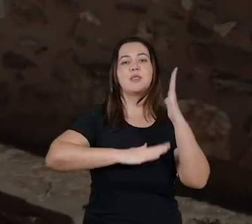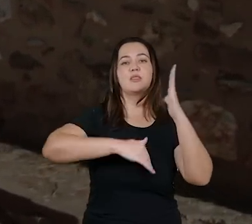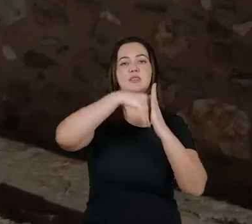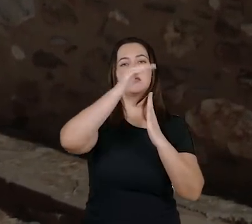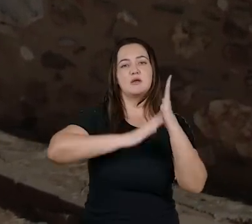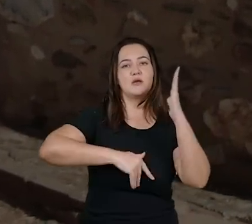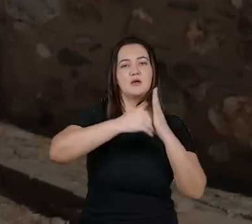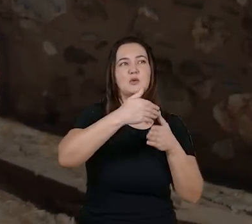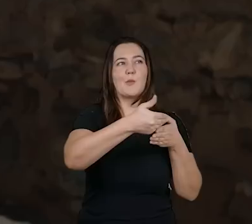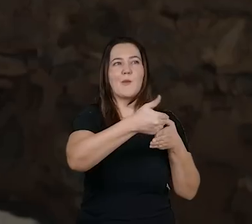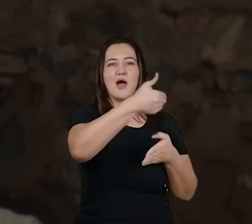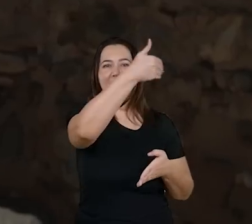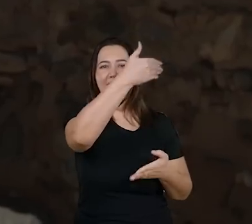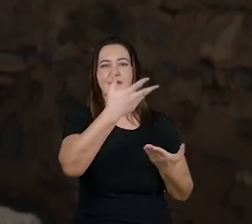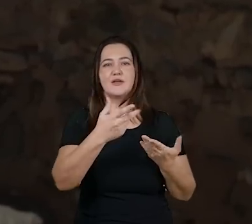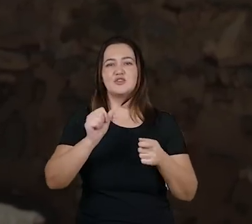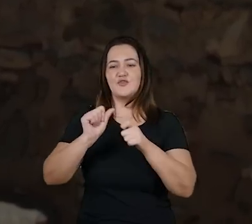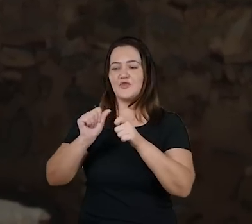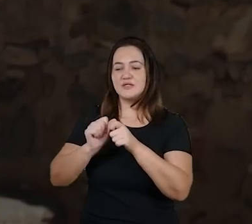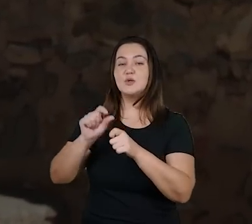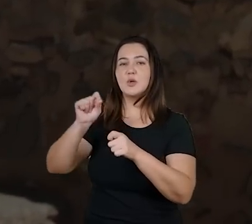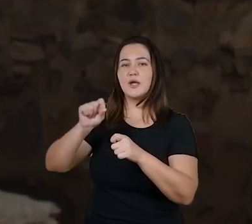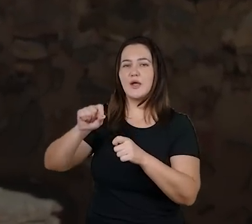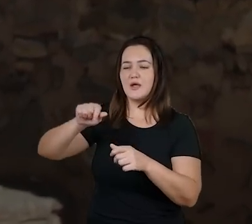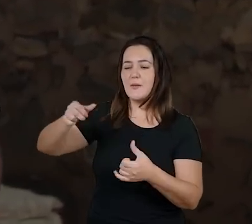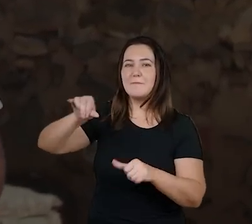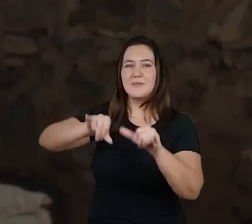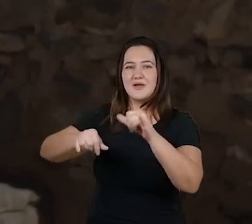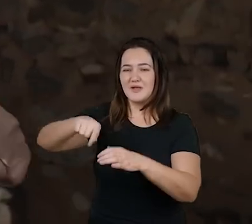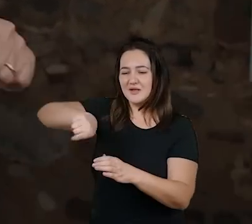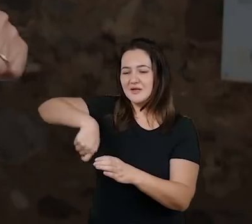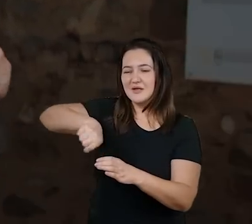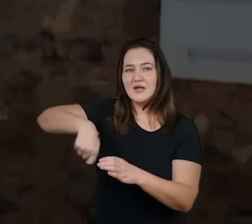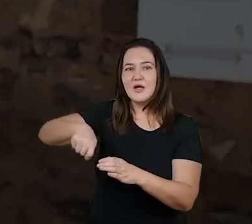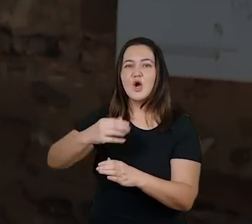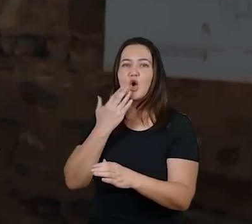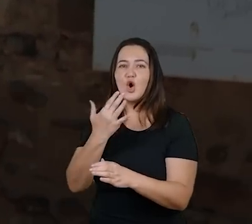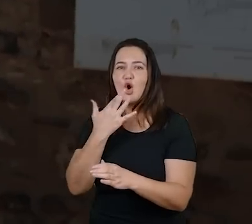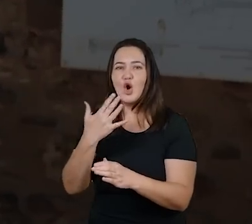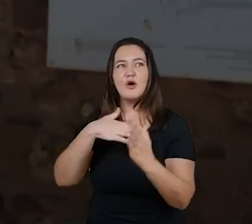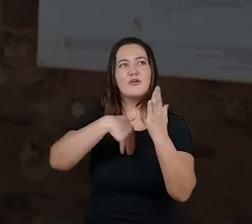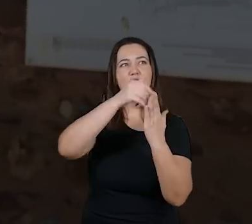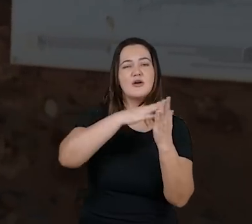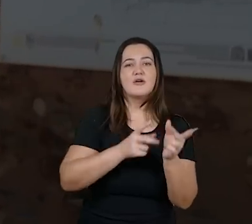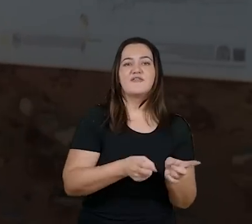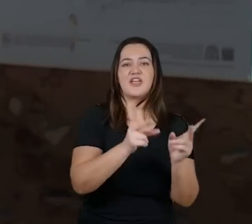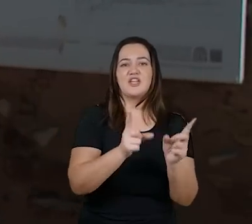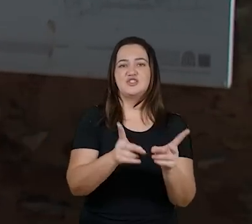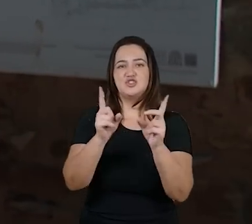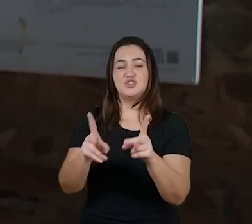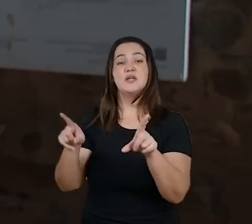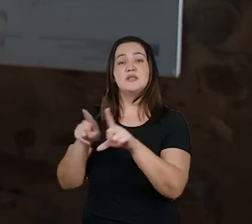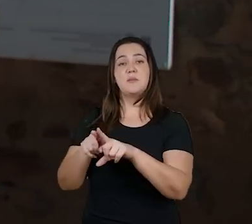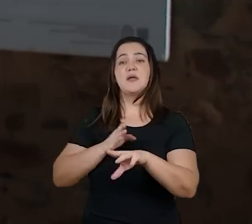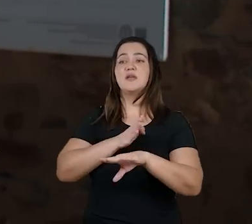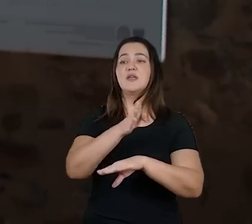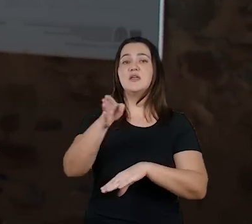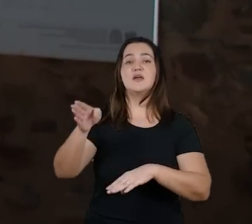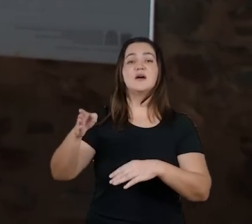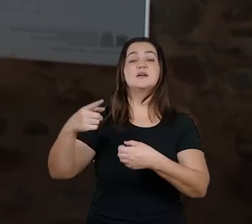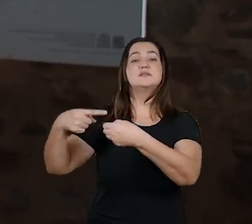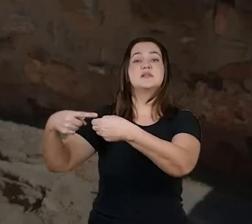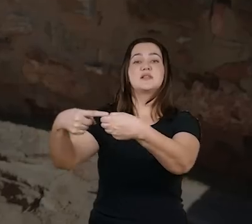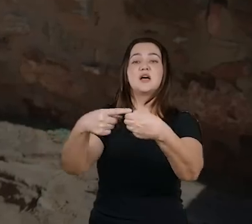pintando paredes, fabricando tintas. Então ele vendia tinta aqui e também oferecia os seus serviços